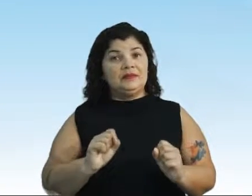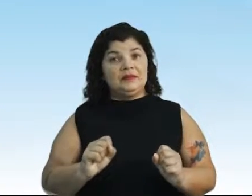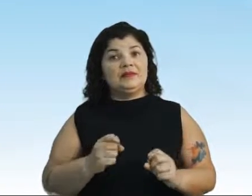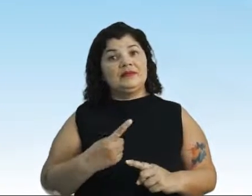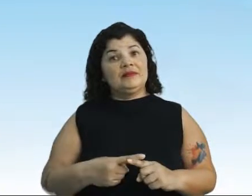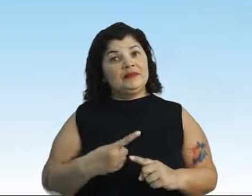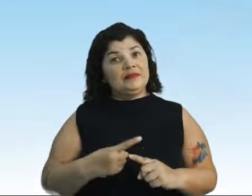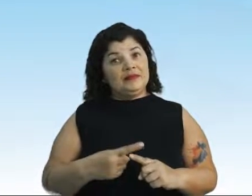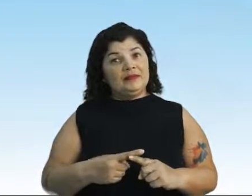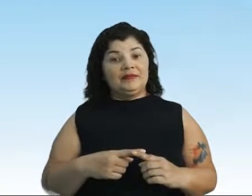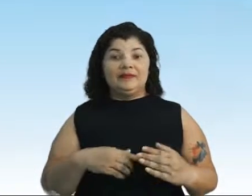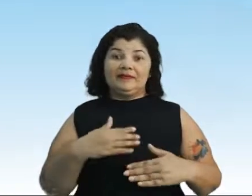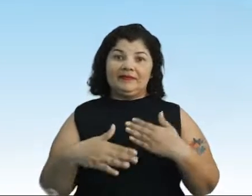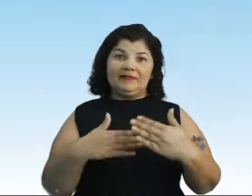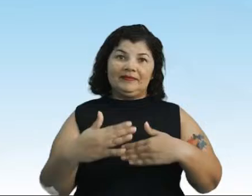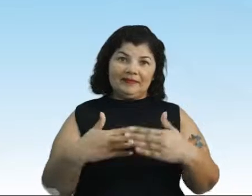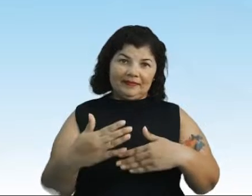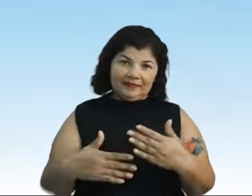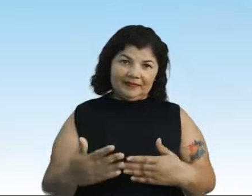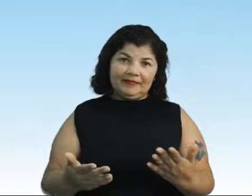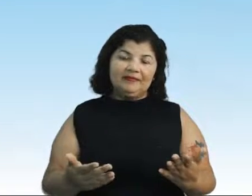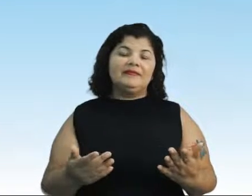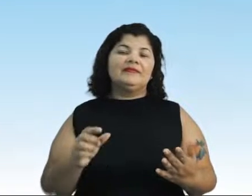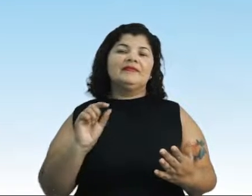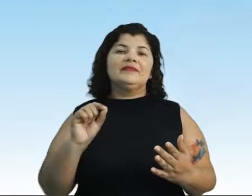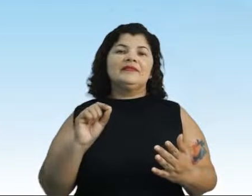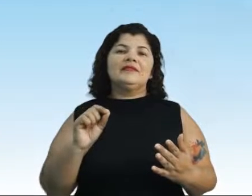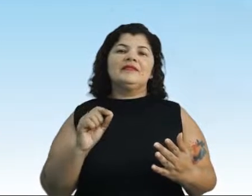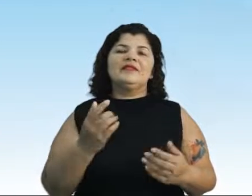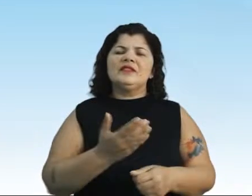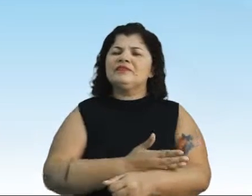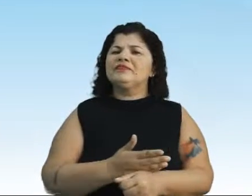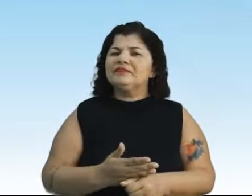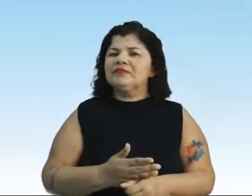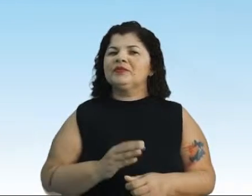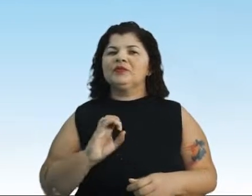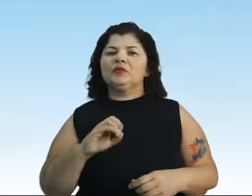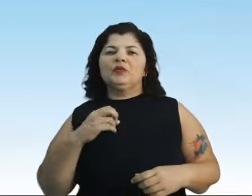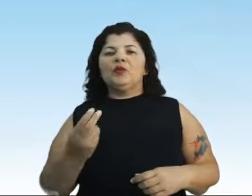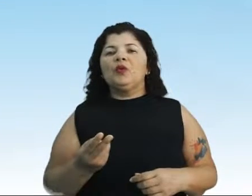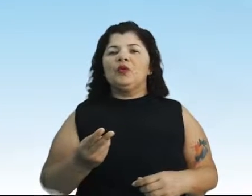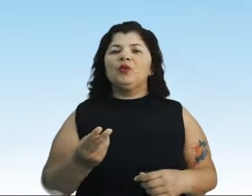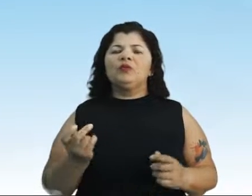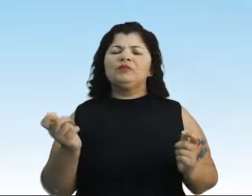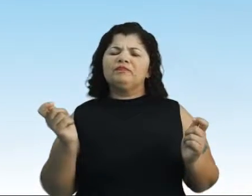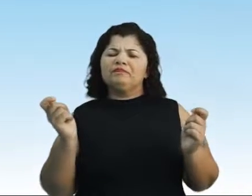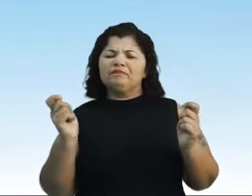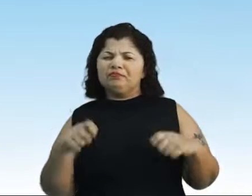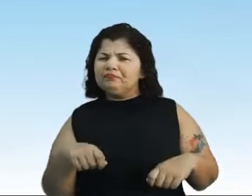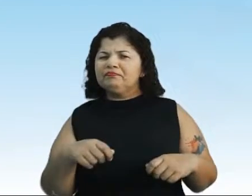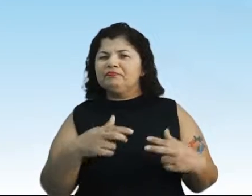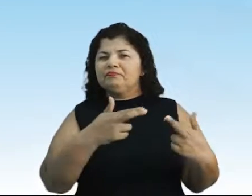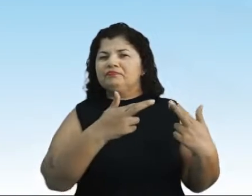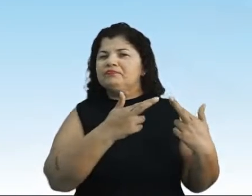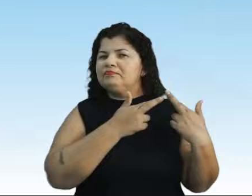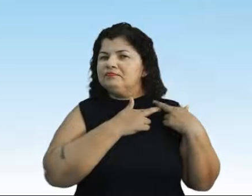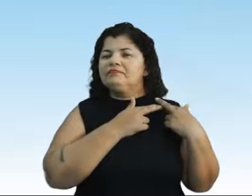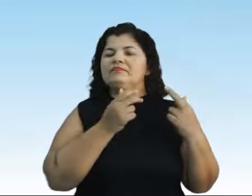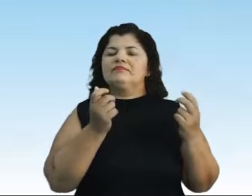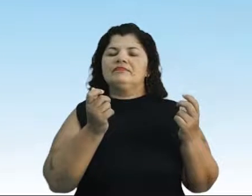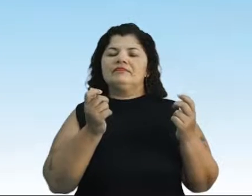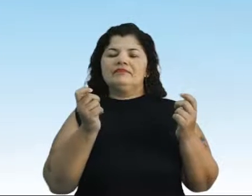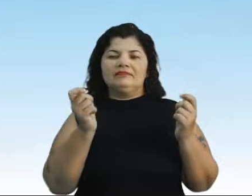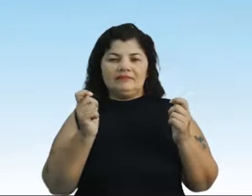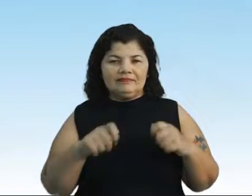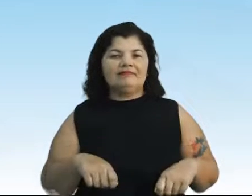nós desenvolvemos uma determinada habilidade ou uma determinada competência e por isso nós podemos,